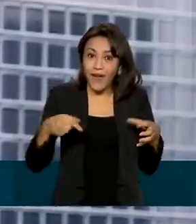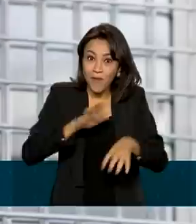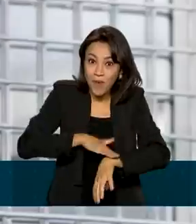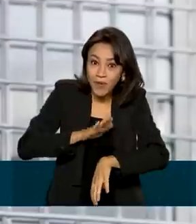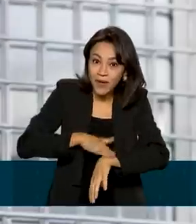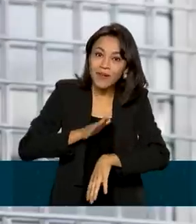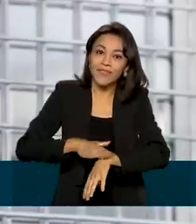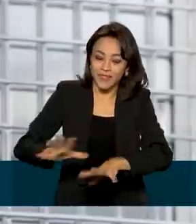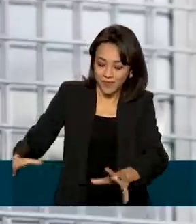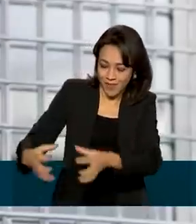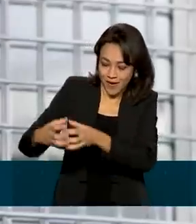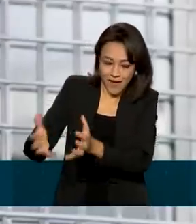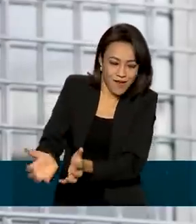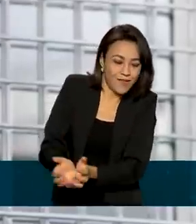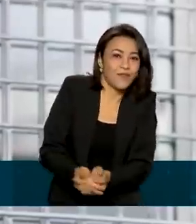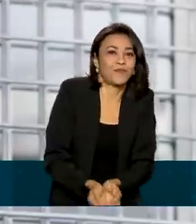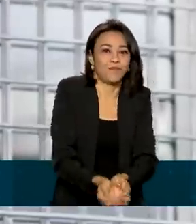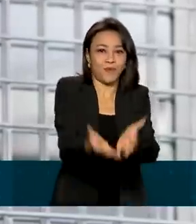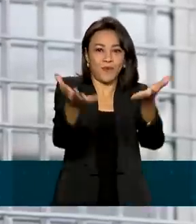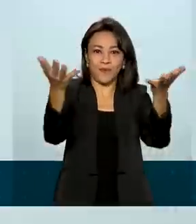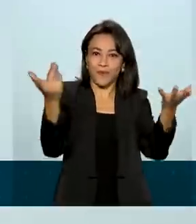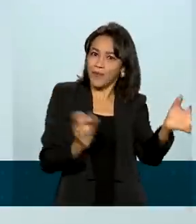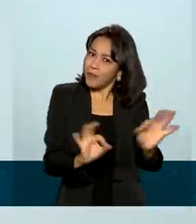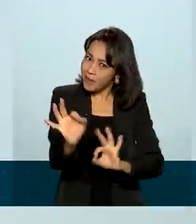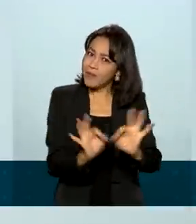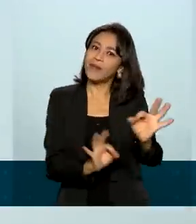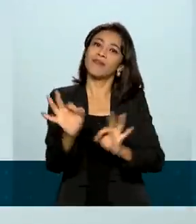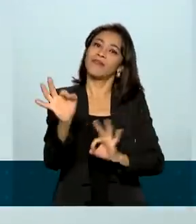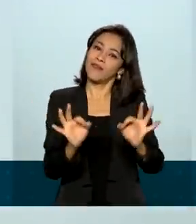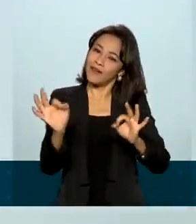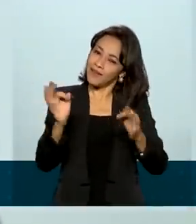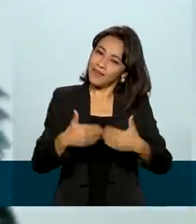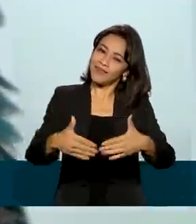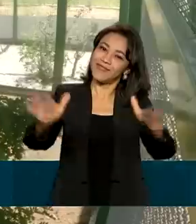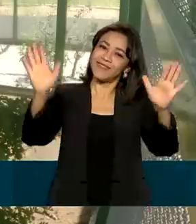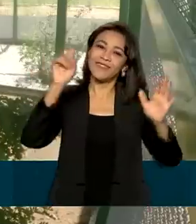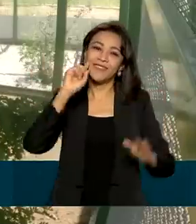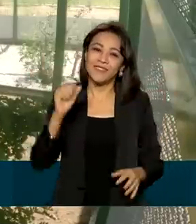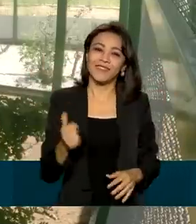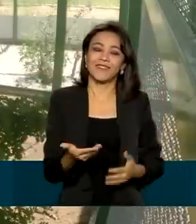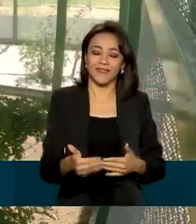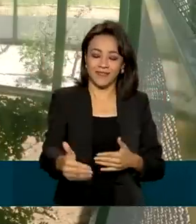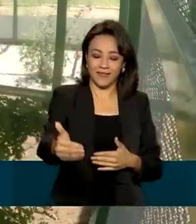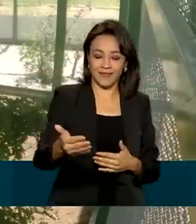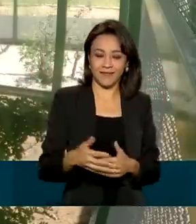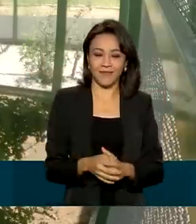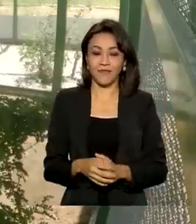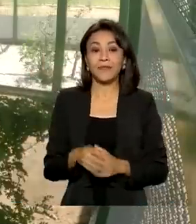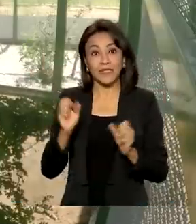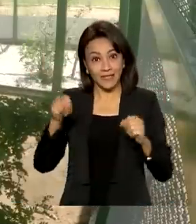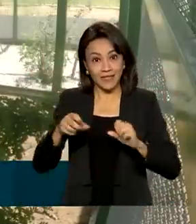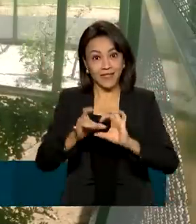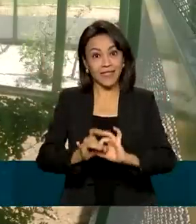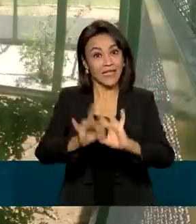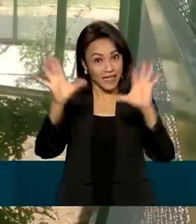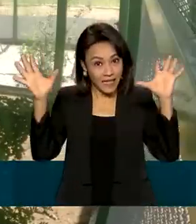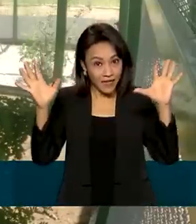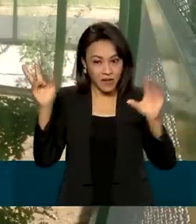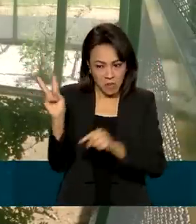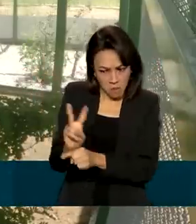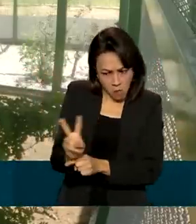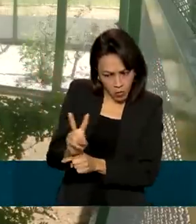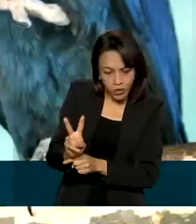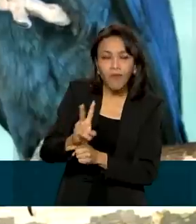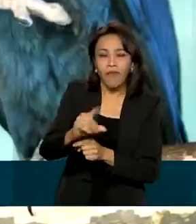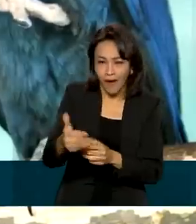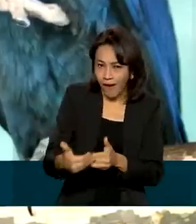momento da soltura dos animais que já estão preparados para serem soltos no dia 11. Livres, sim. Monitoradas,